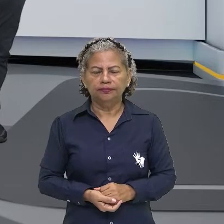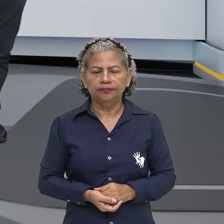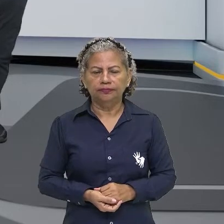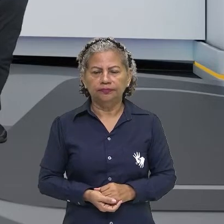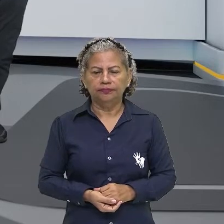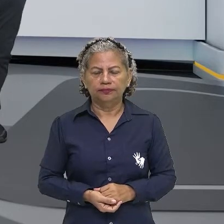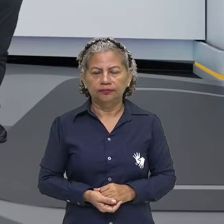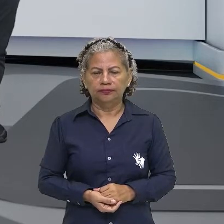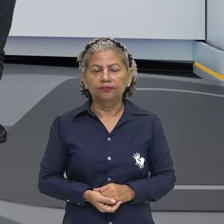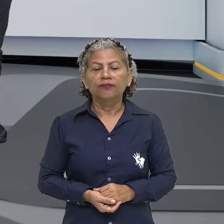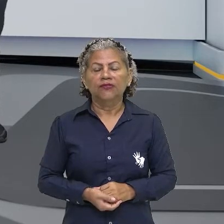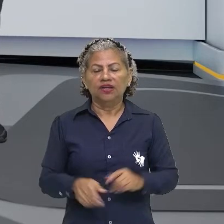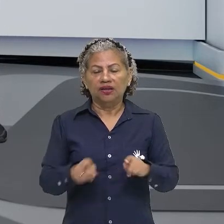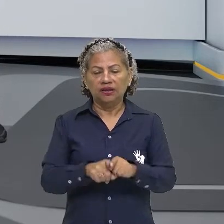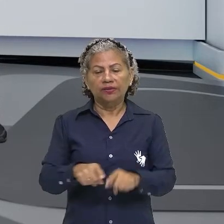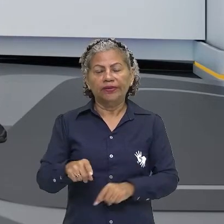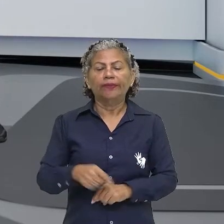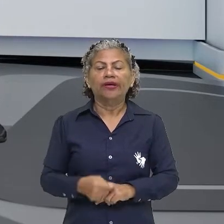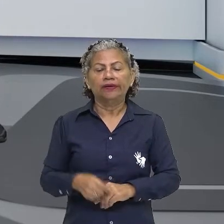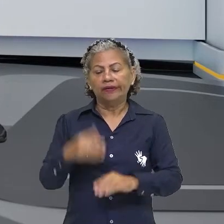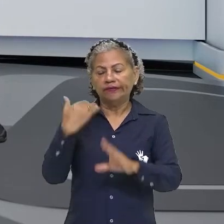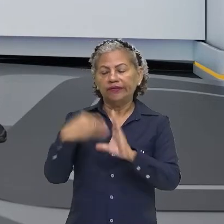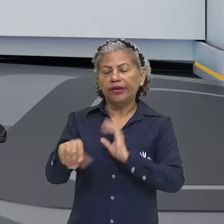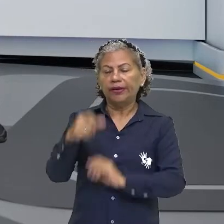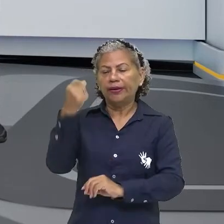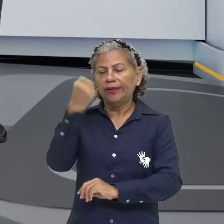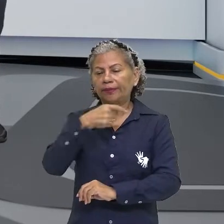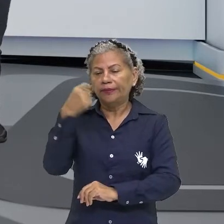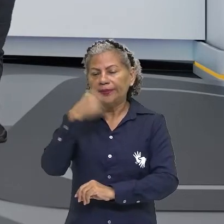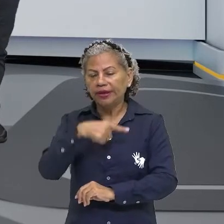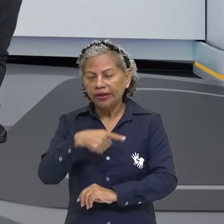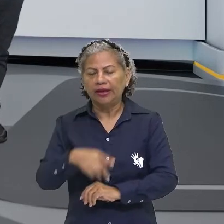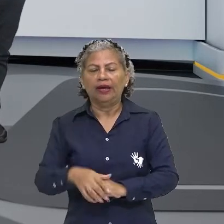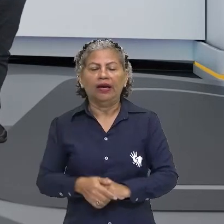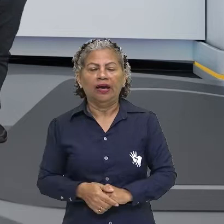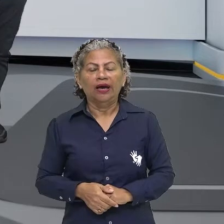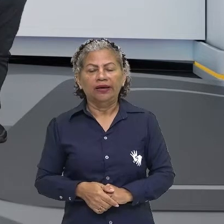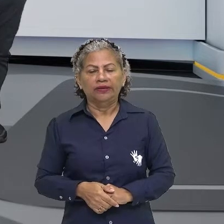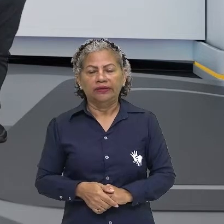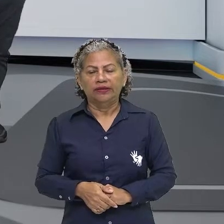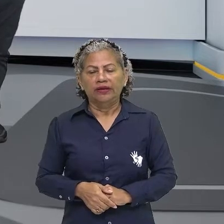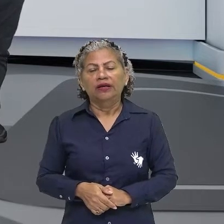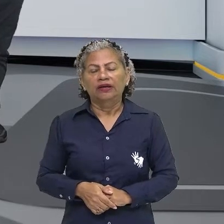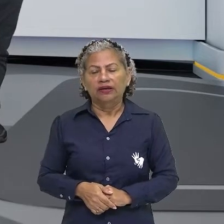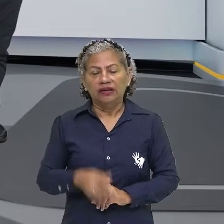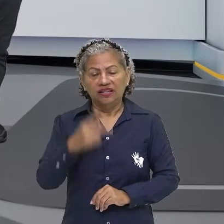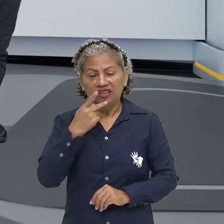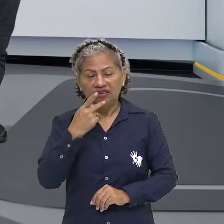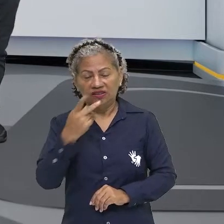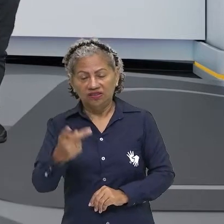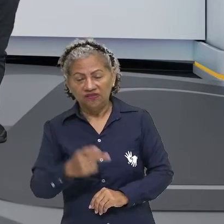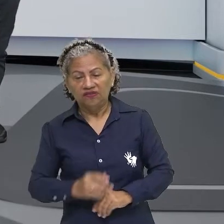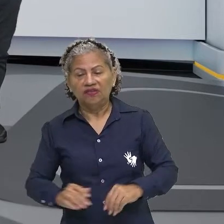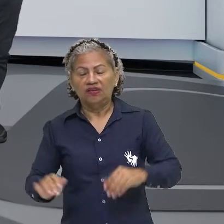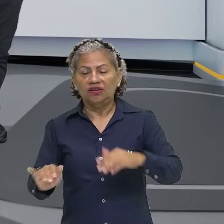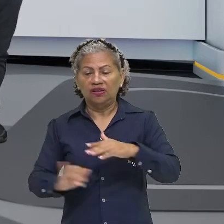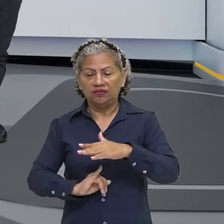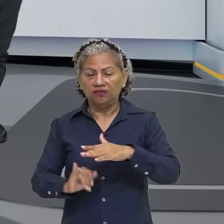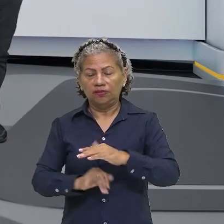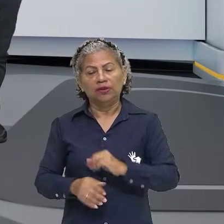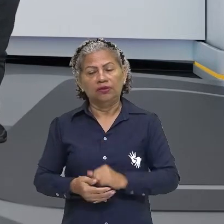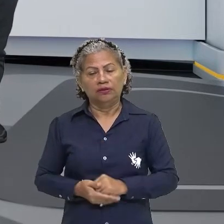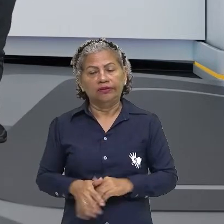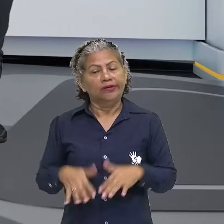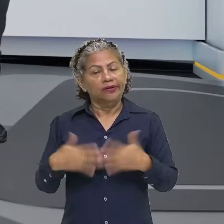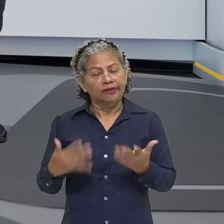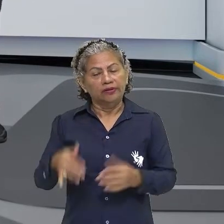Enviar piadas ou utilizar linguagem informal quando se trata de um assunto sério. Então, não convém fazer